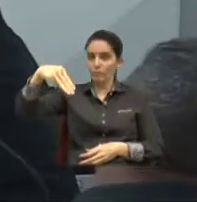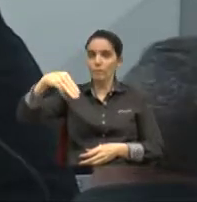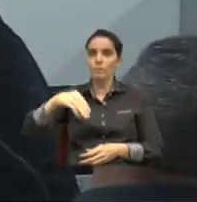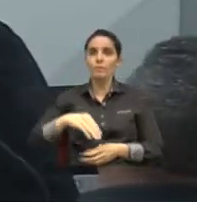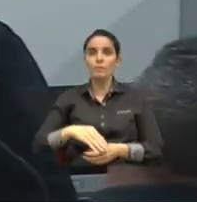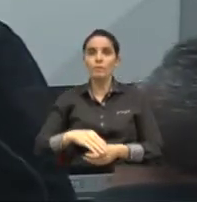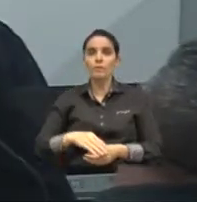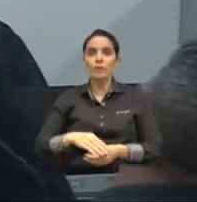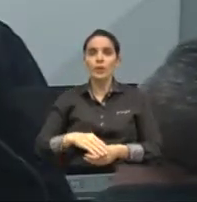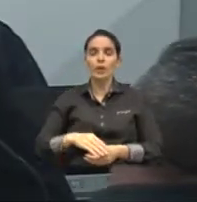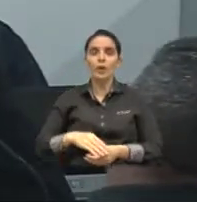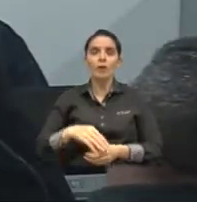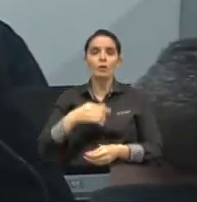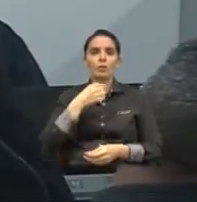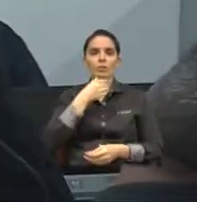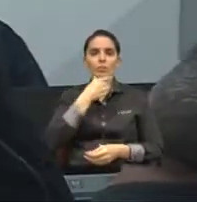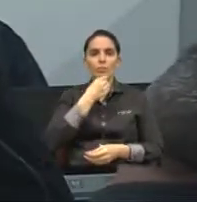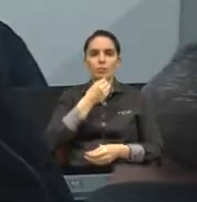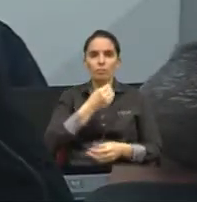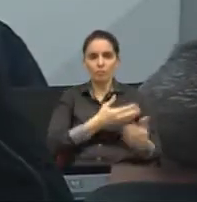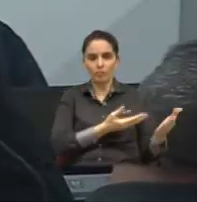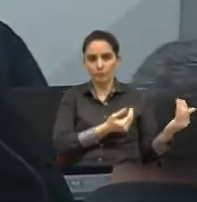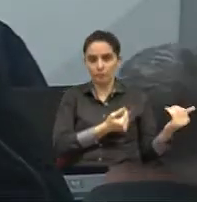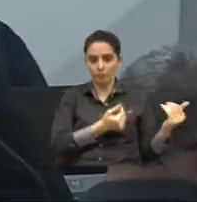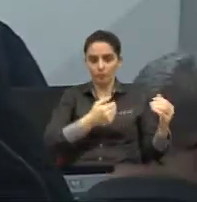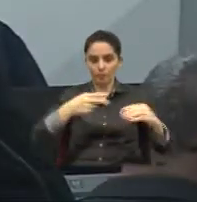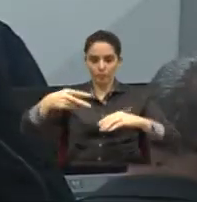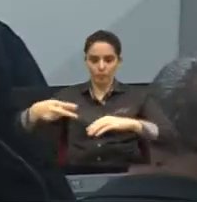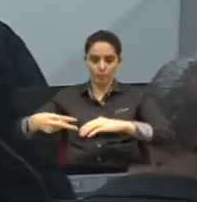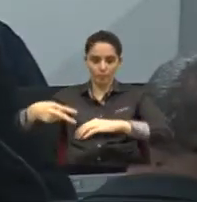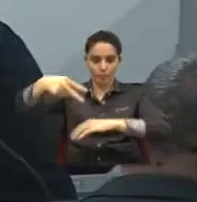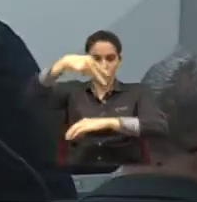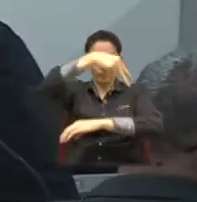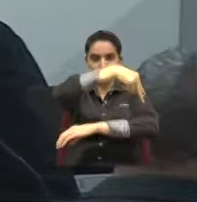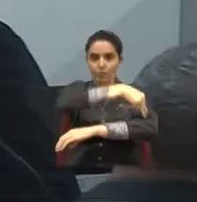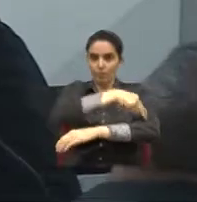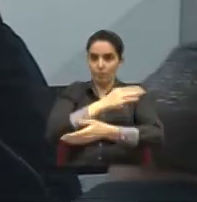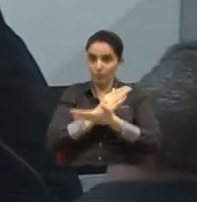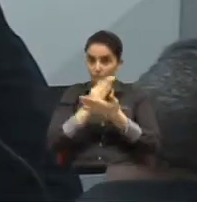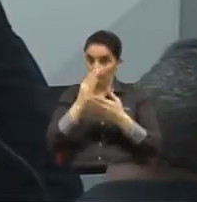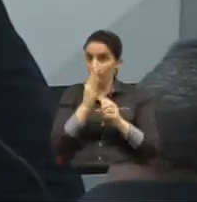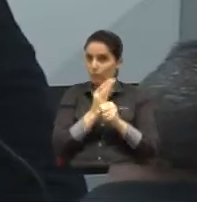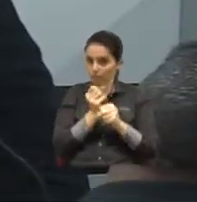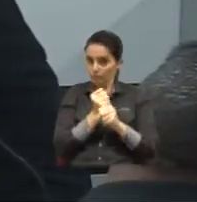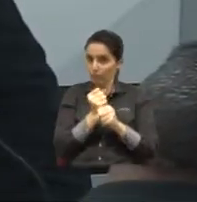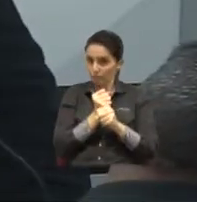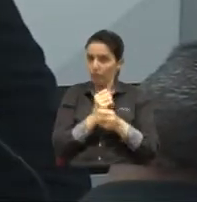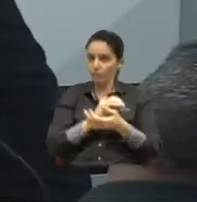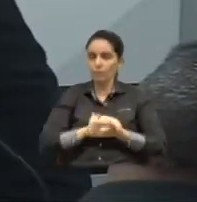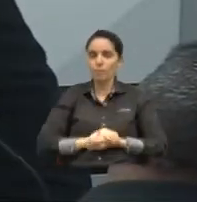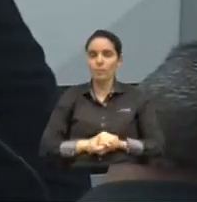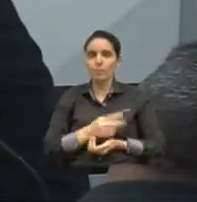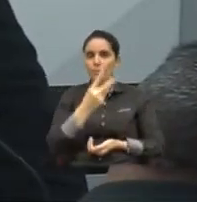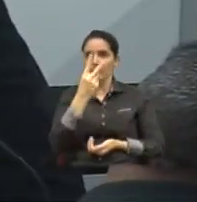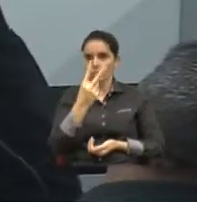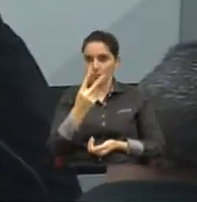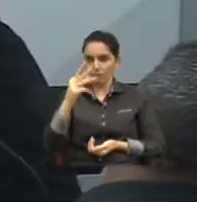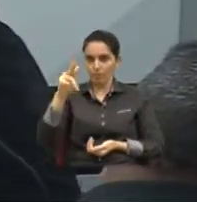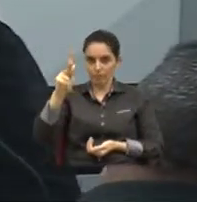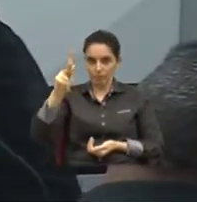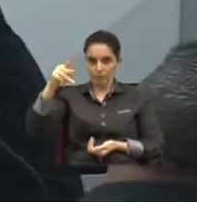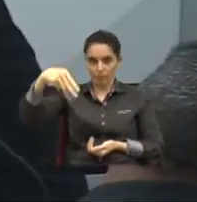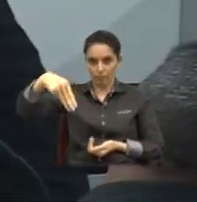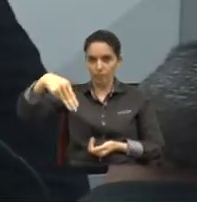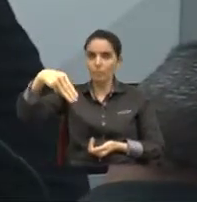da ponte Jânio Quadros. Isso, cabo Chiquinho, no começo do ano. E teve 2 soldados também da Polícia